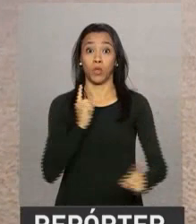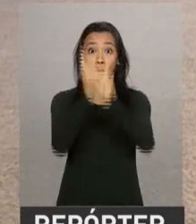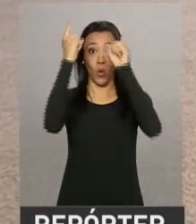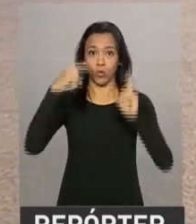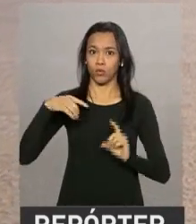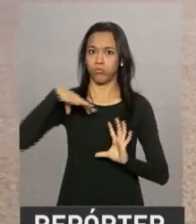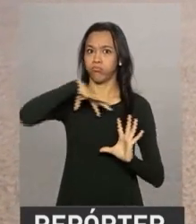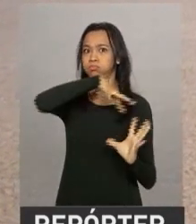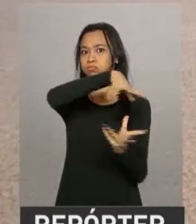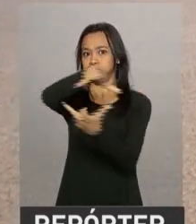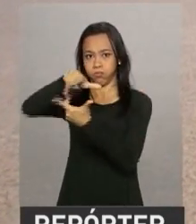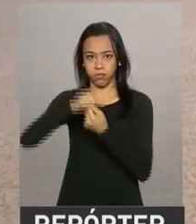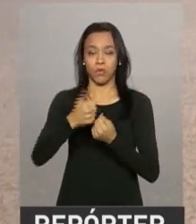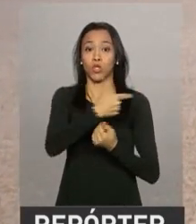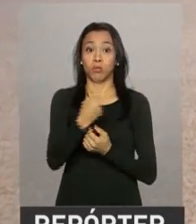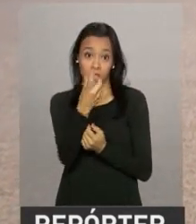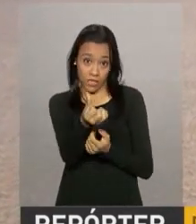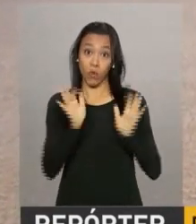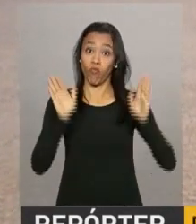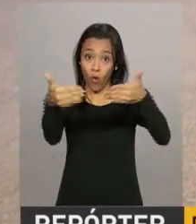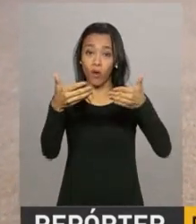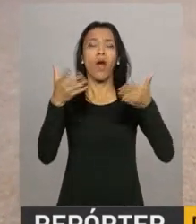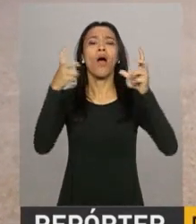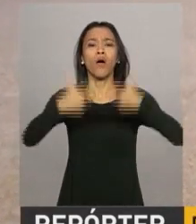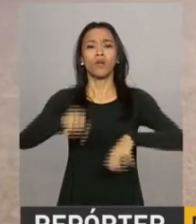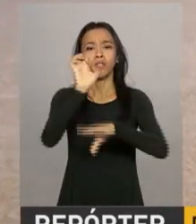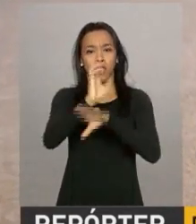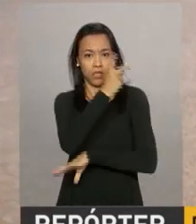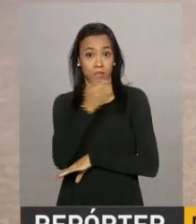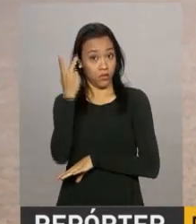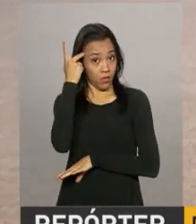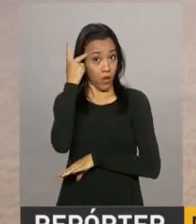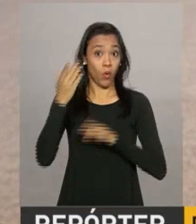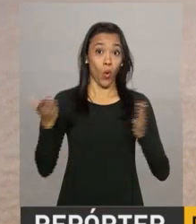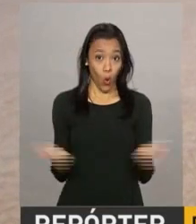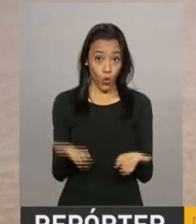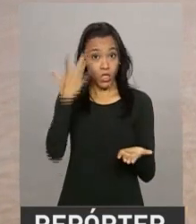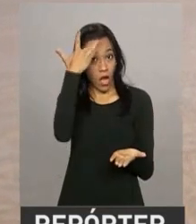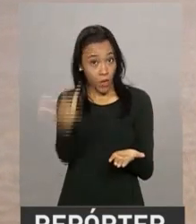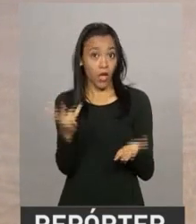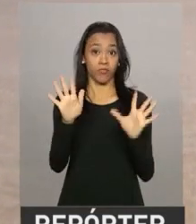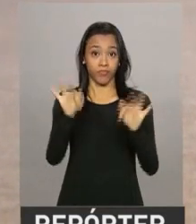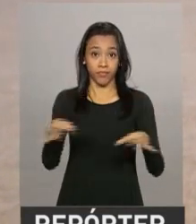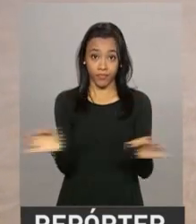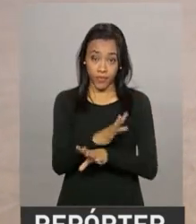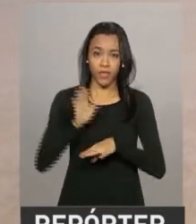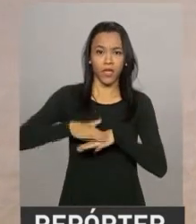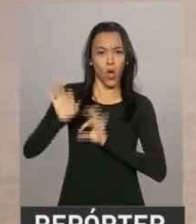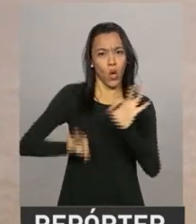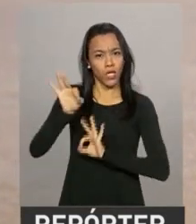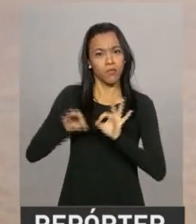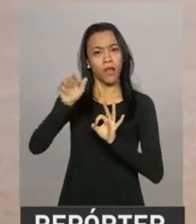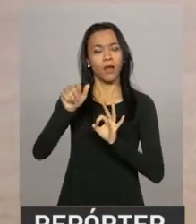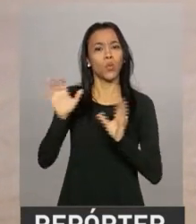Global Agribusiness Forum 2016. Esse evento, que acontece em São Paulo entre hoje e amanhã, é promovido pela Sociedade Rural Brasileira.